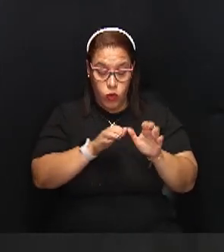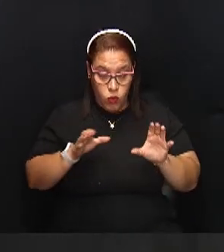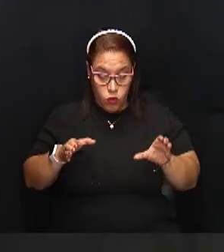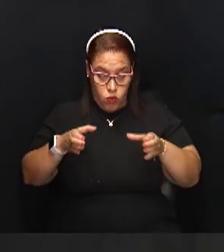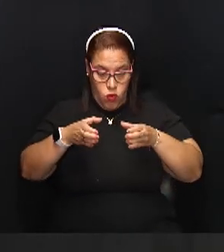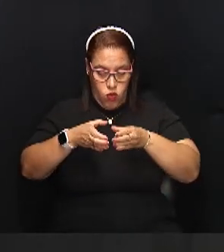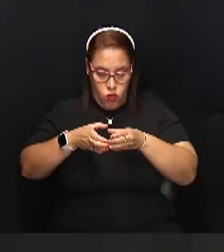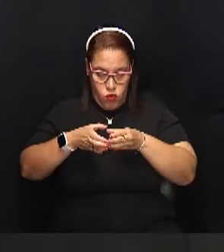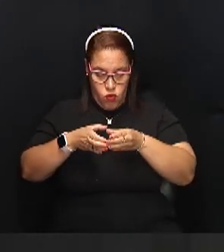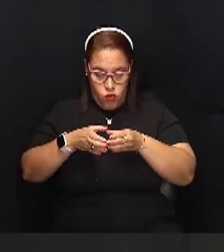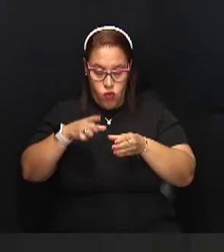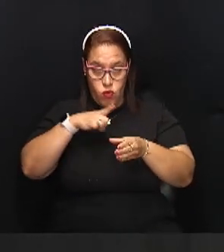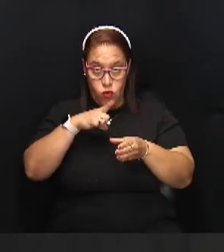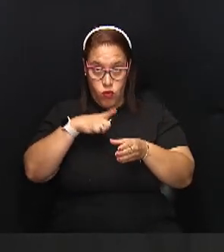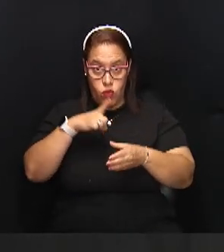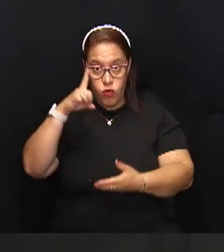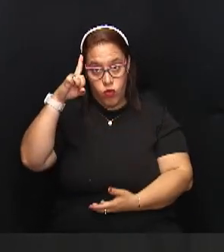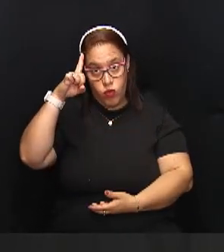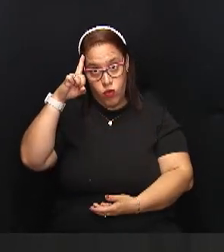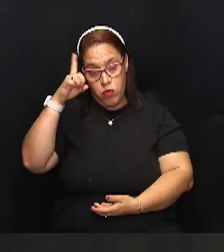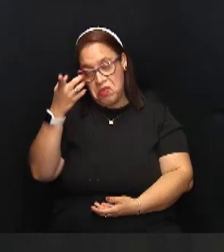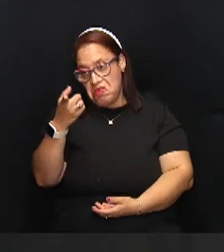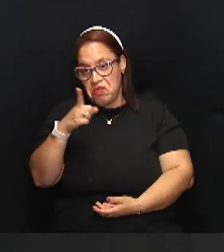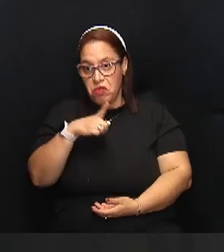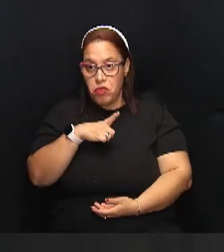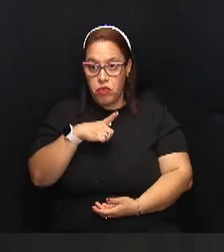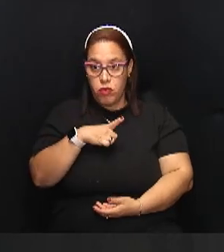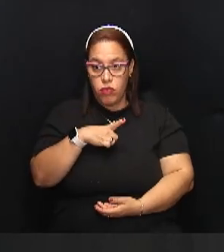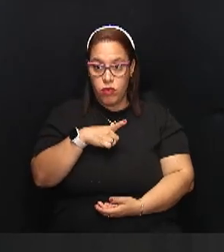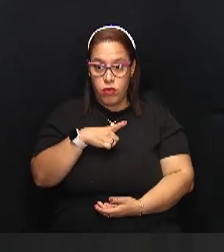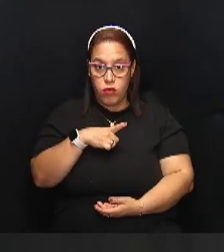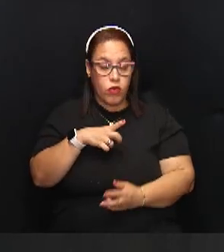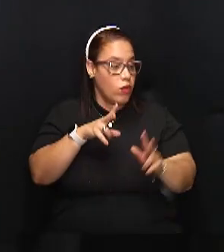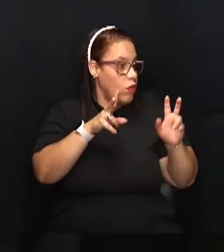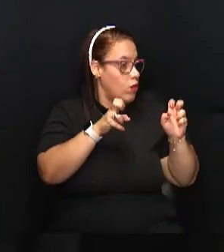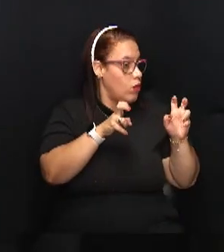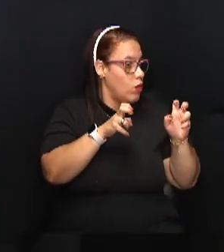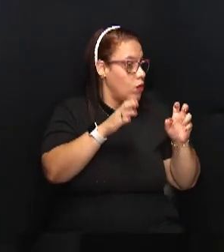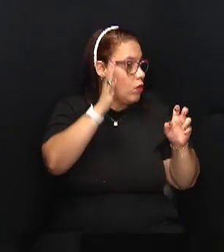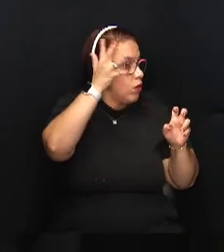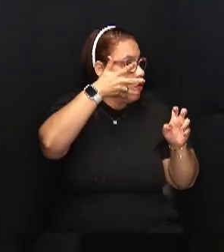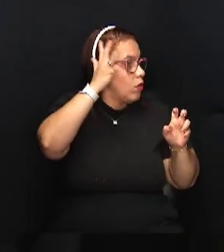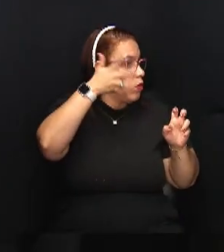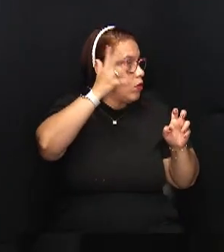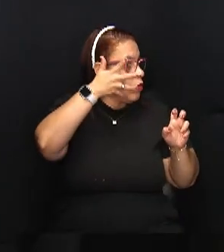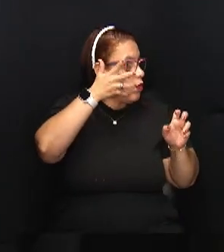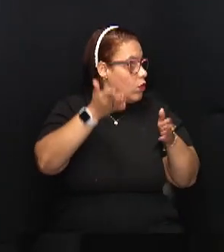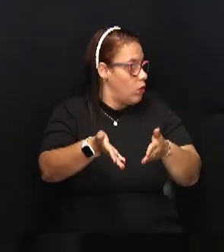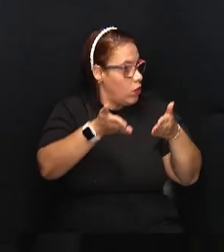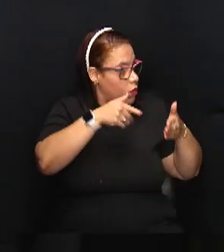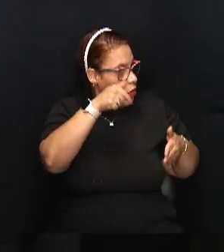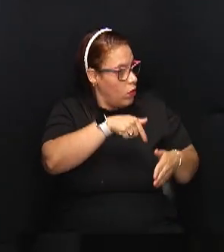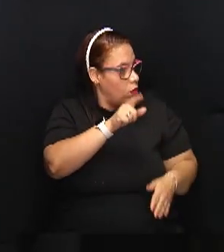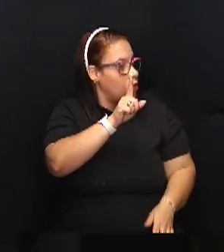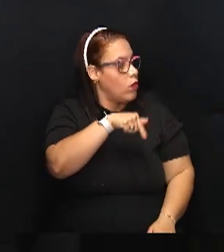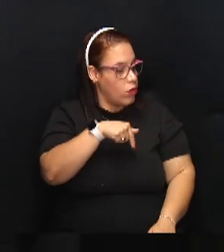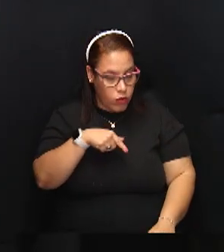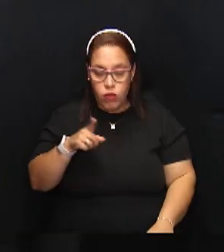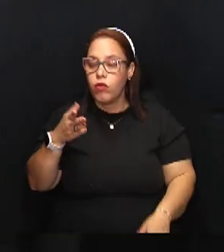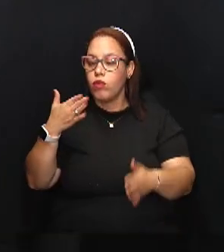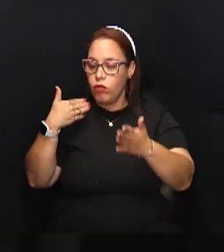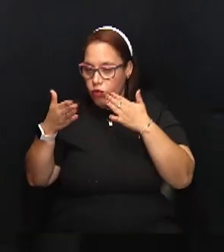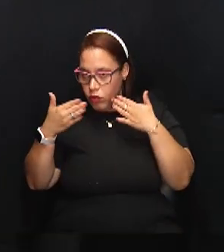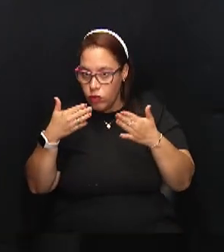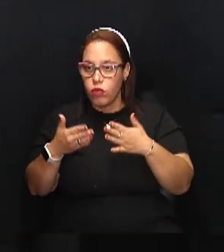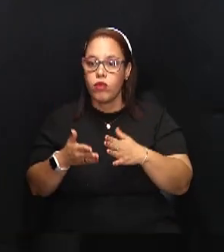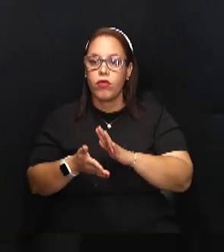que tinha ou tem, né, alguma demanda. Esse foi o tema, inclusive, de uma palestra que você trouxe para cá, não foi? Isso, a gente conversou um